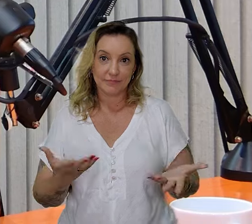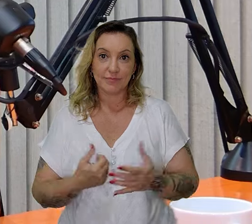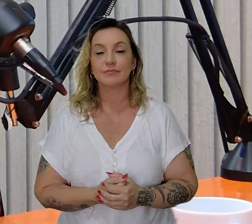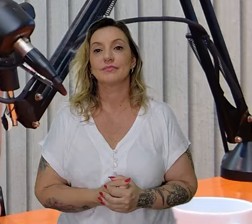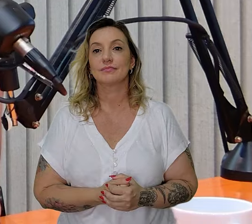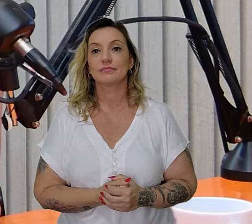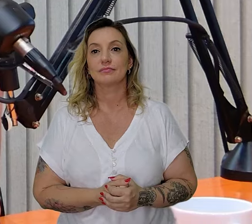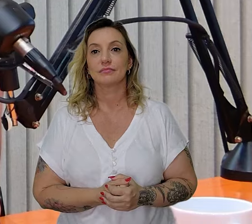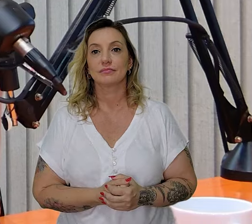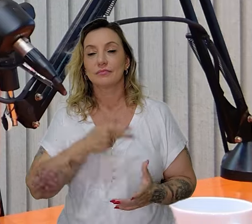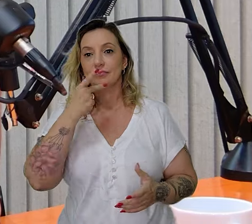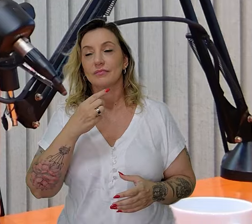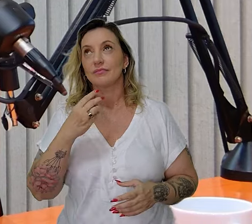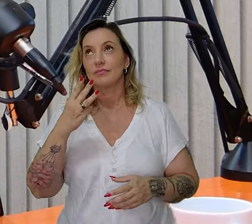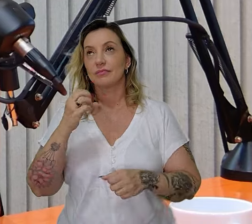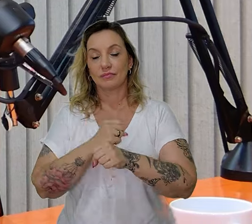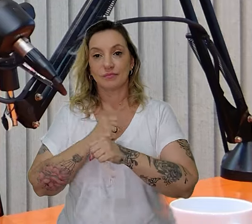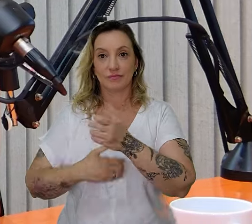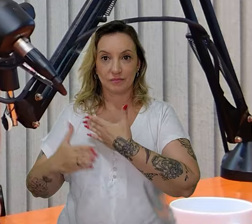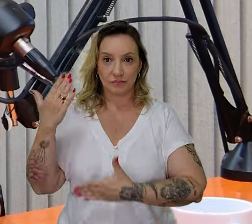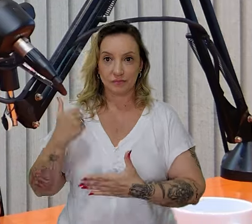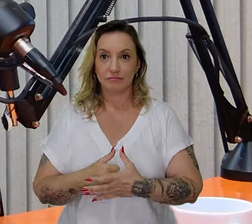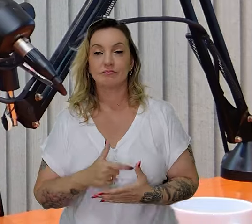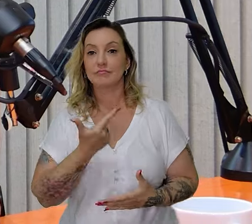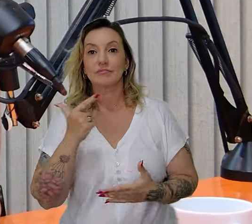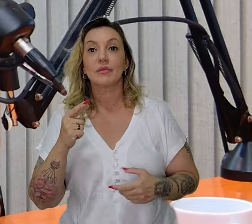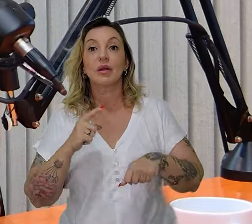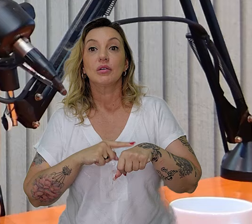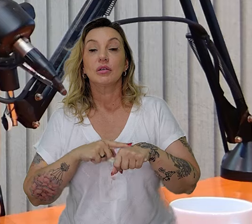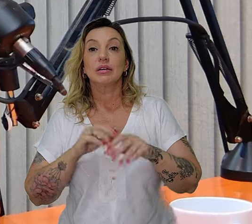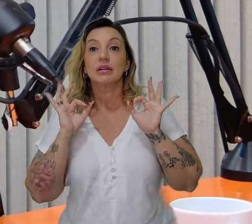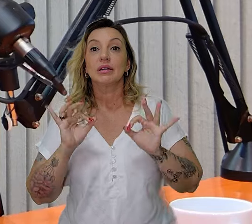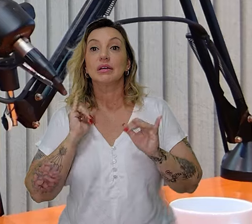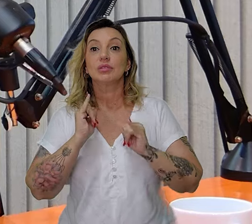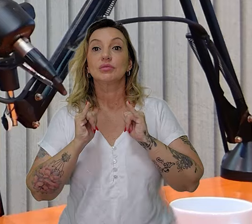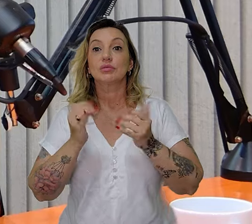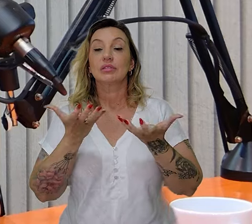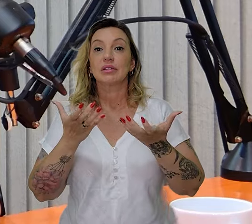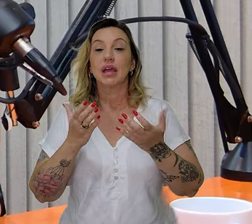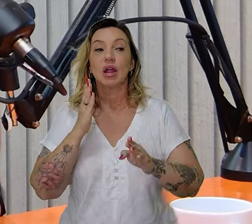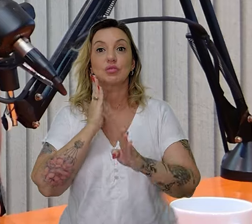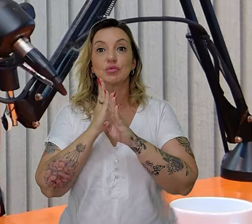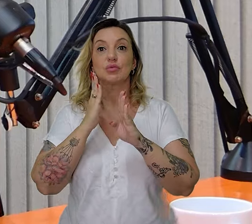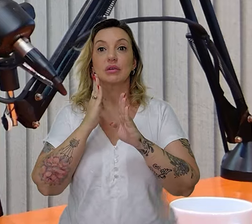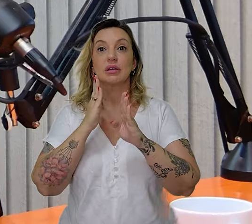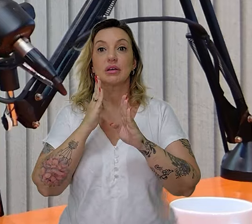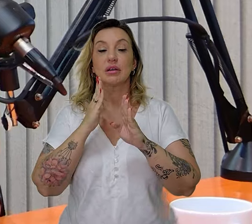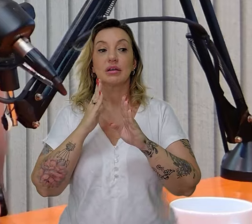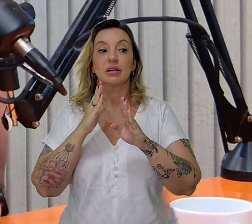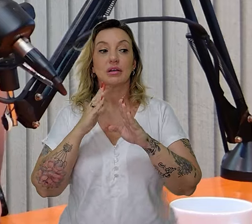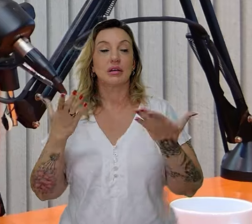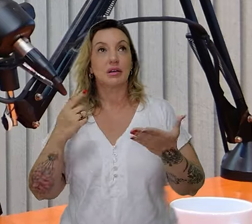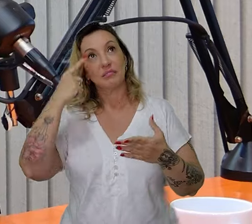não ainda mais falando aí há 30 anos atrás não tinha um momento de você dizer quero me descobrir quero tirar um